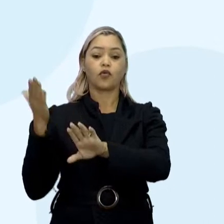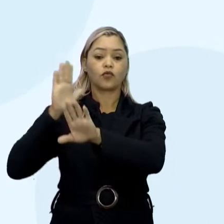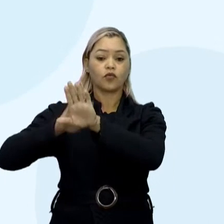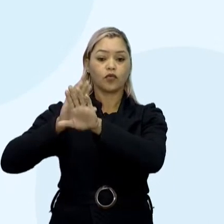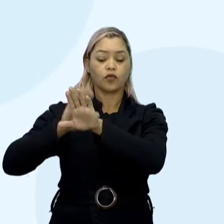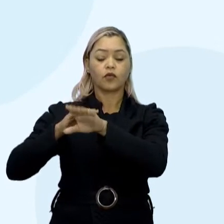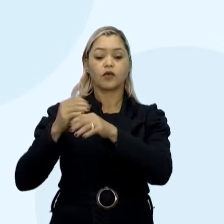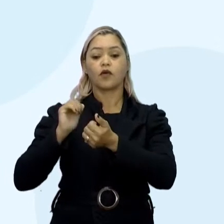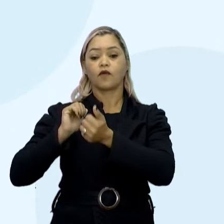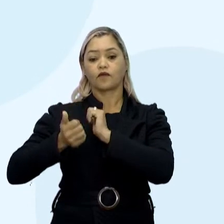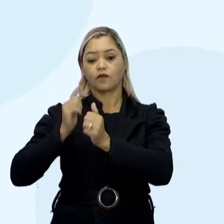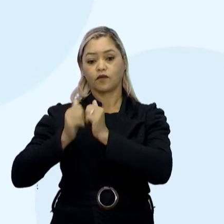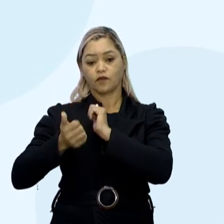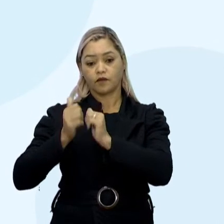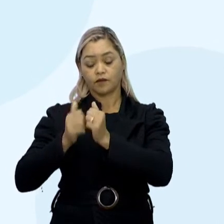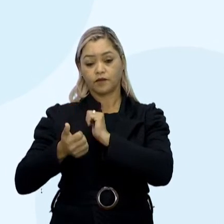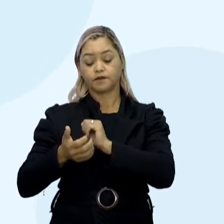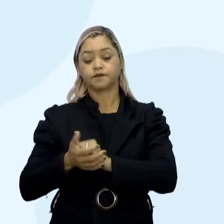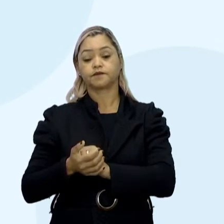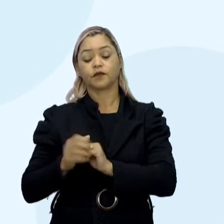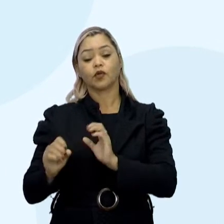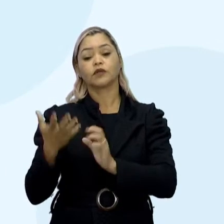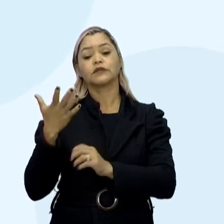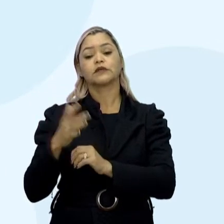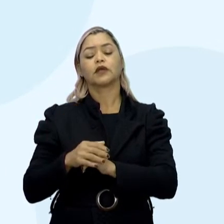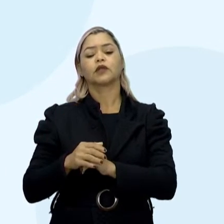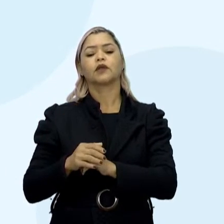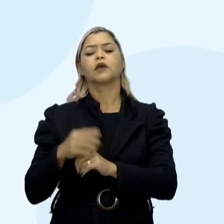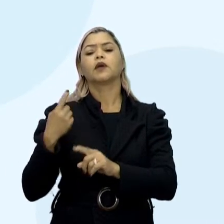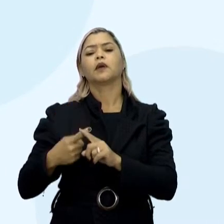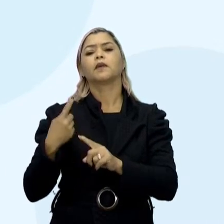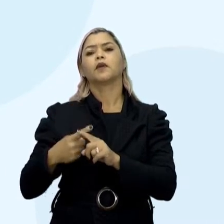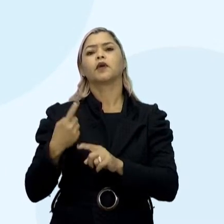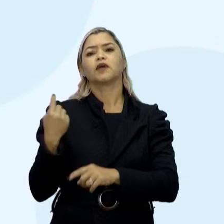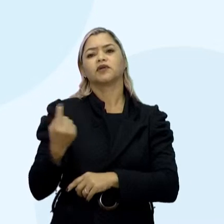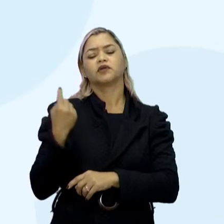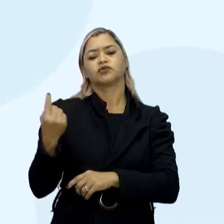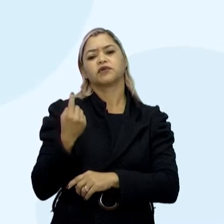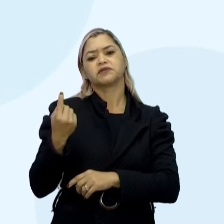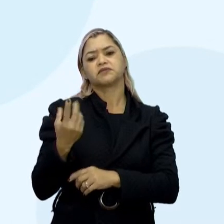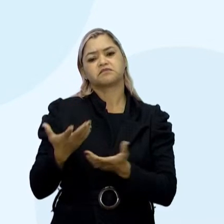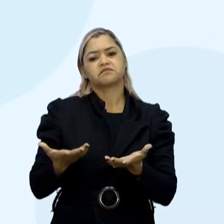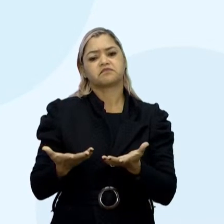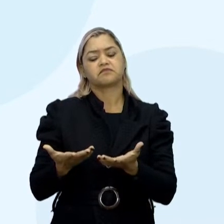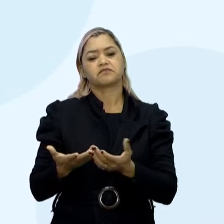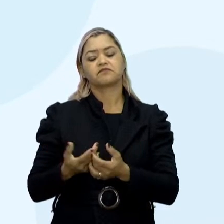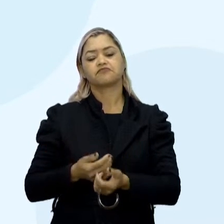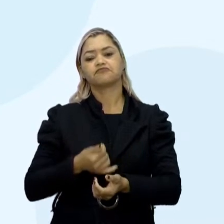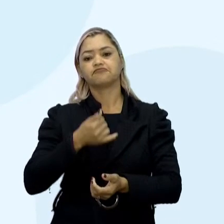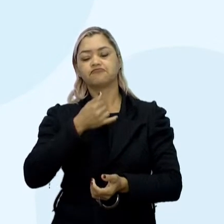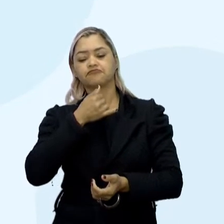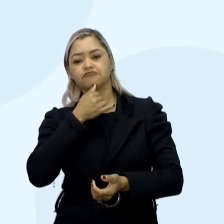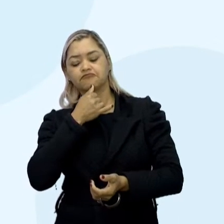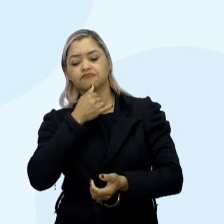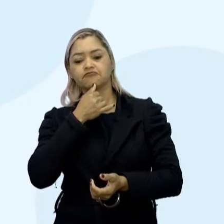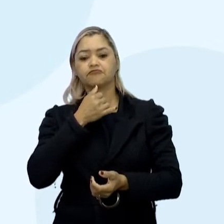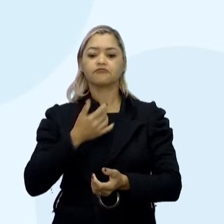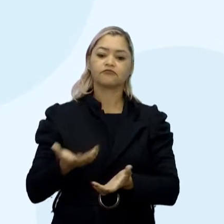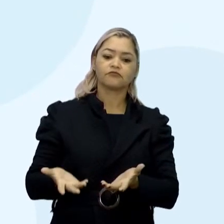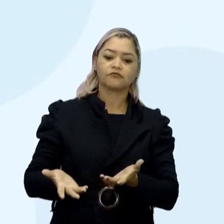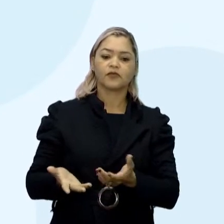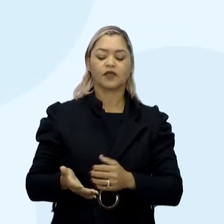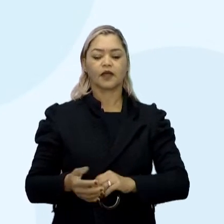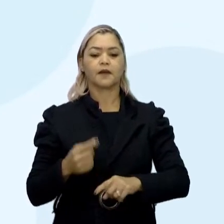jogo acontecendo e a gente imagina, né, o porquê ele está ali deslocado e com a fisionomia de uma feição